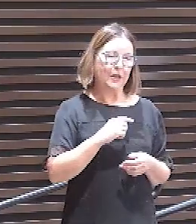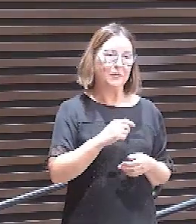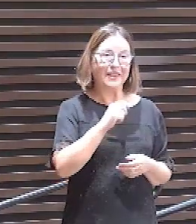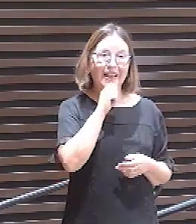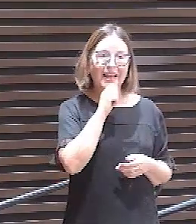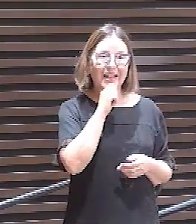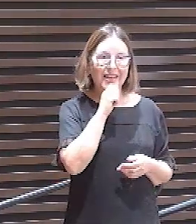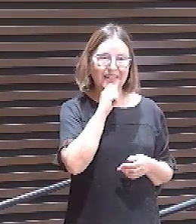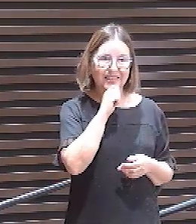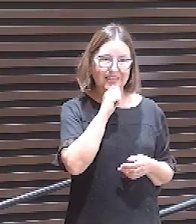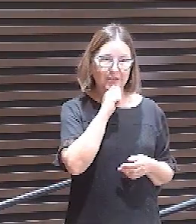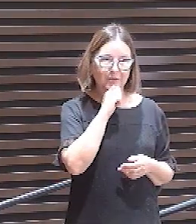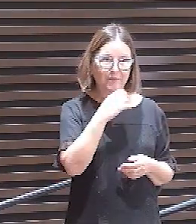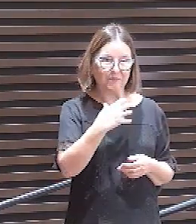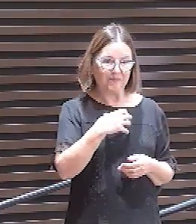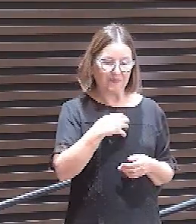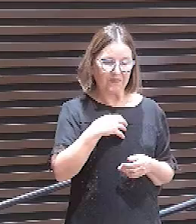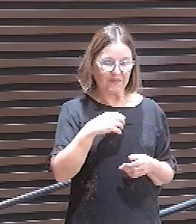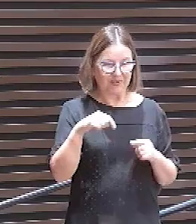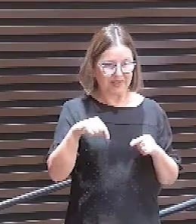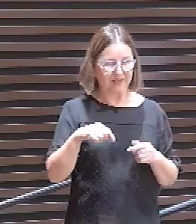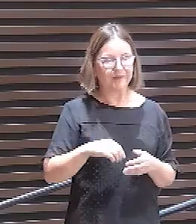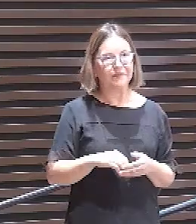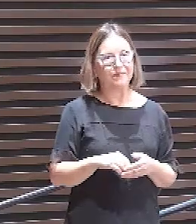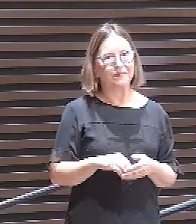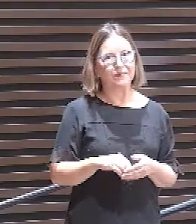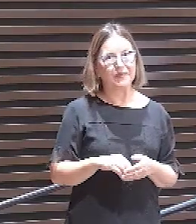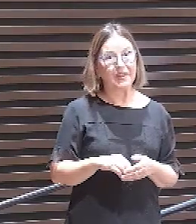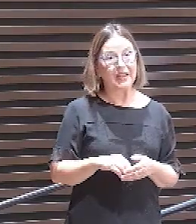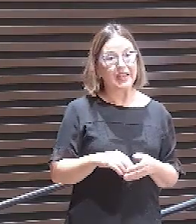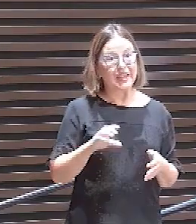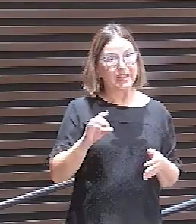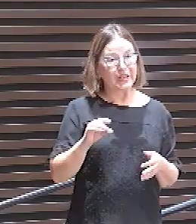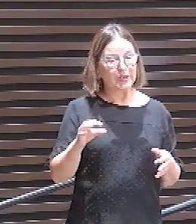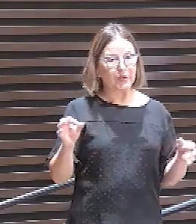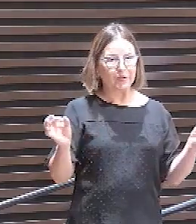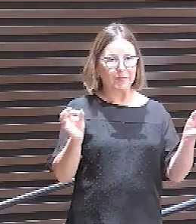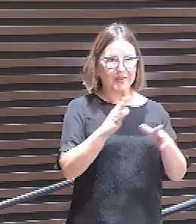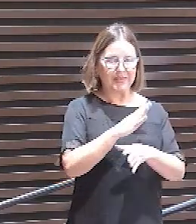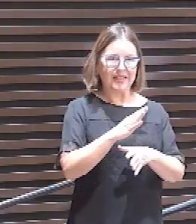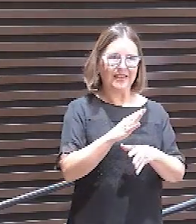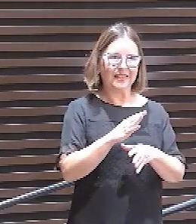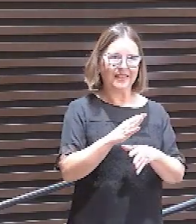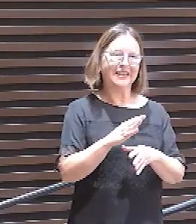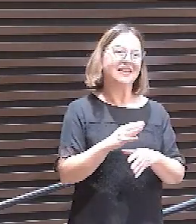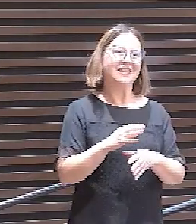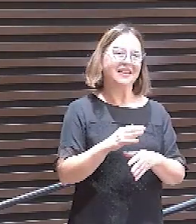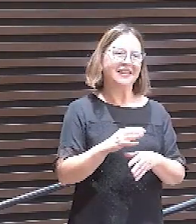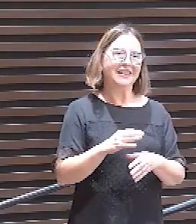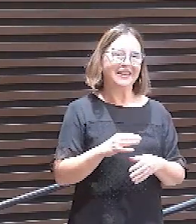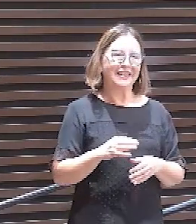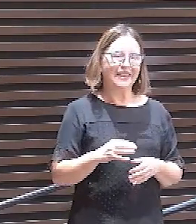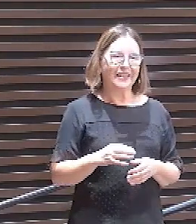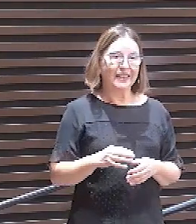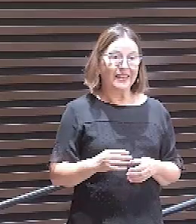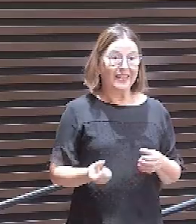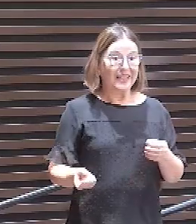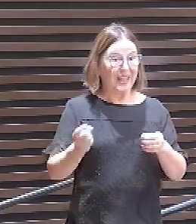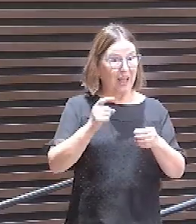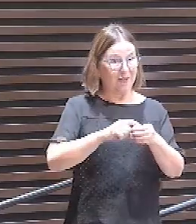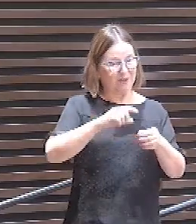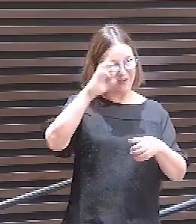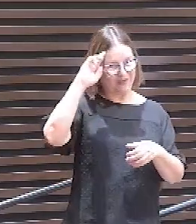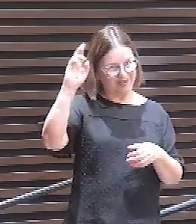será completada na glorificação, quando os crentes, então, estarão livres da presença do